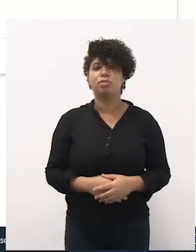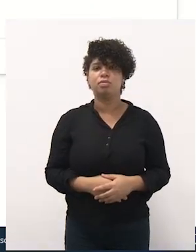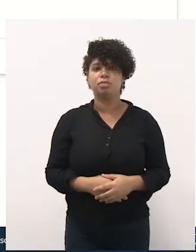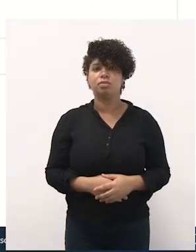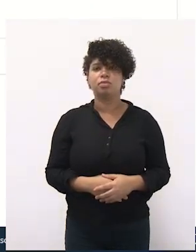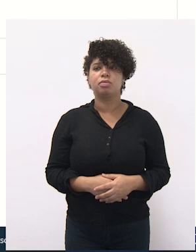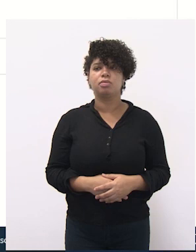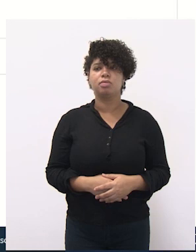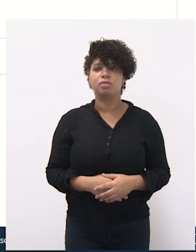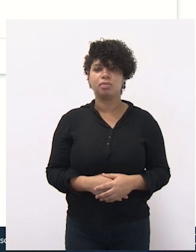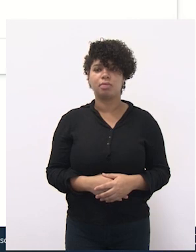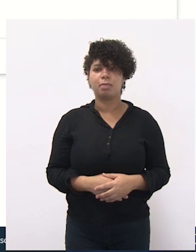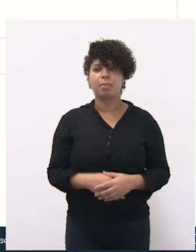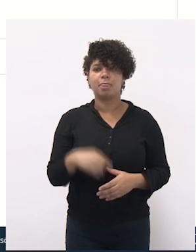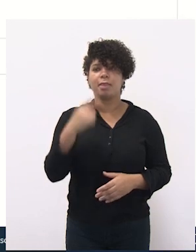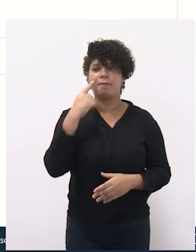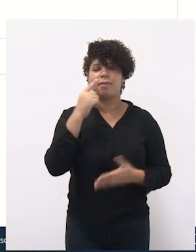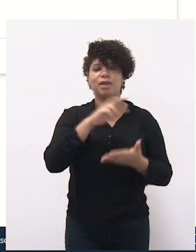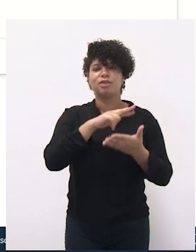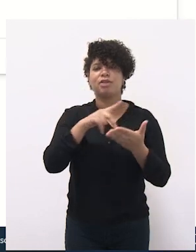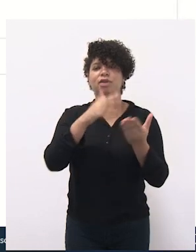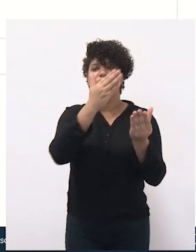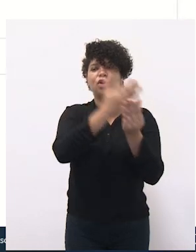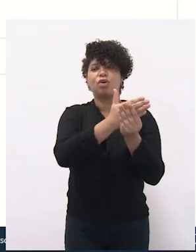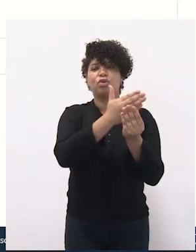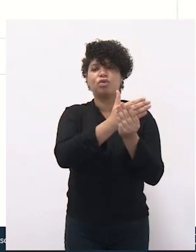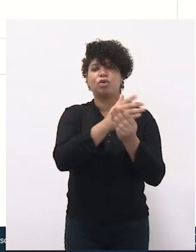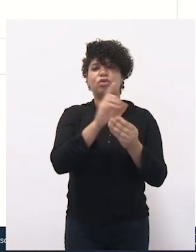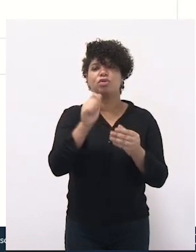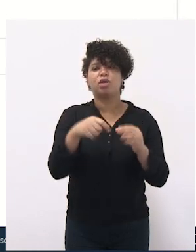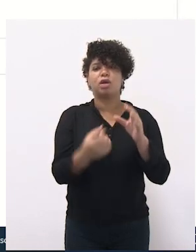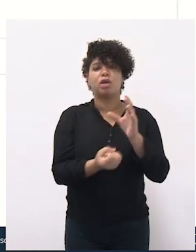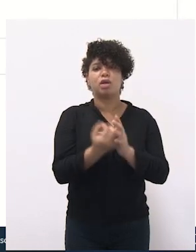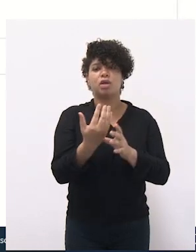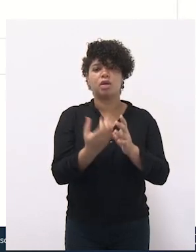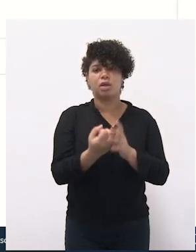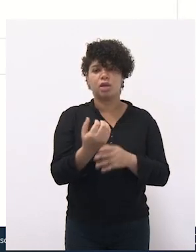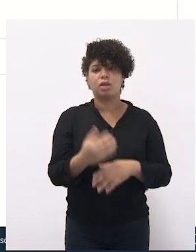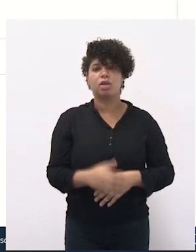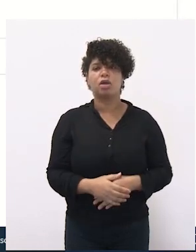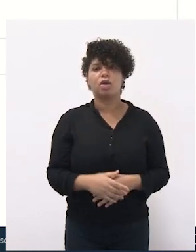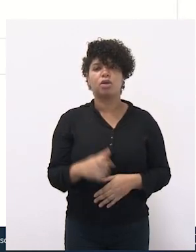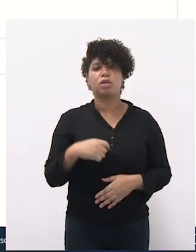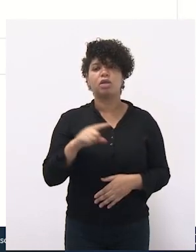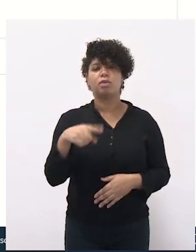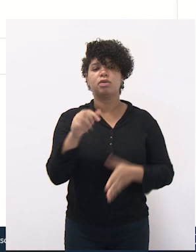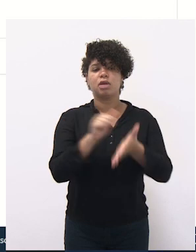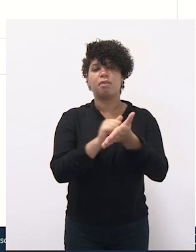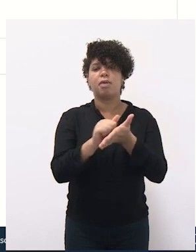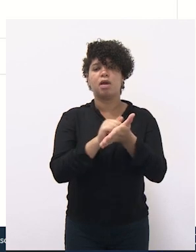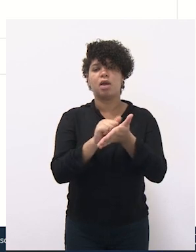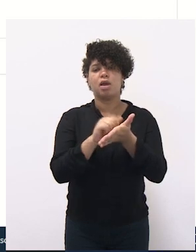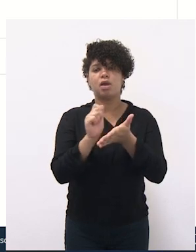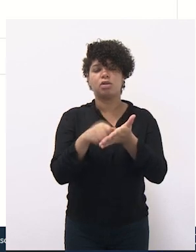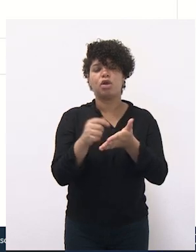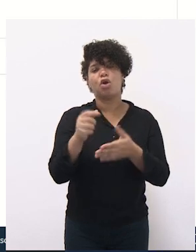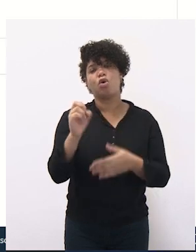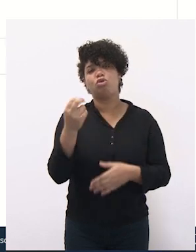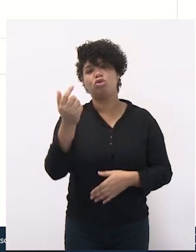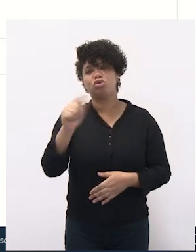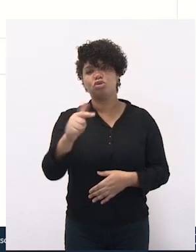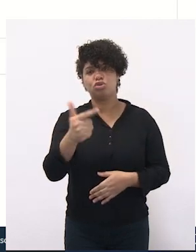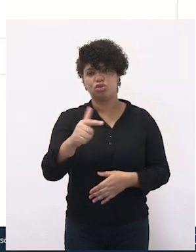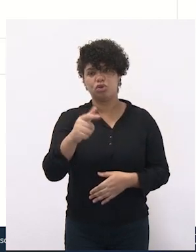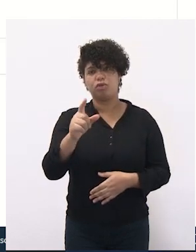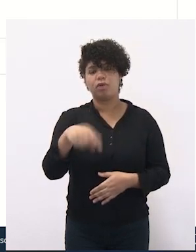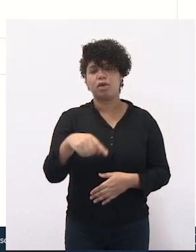vendo? Aqui são as turmas que eu criei e arquivei. E depois eu posso excluir ou restaurar a turma. Então